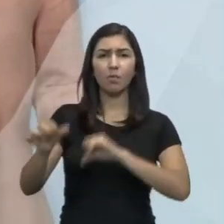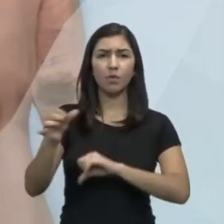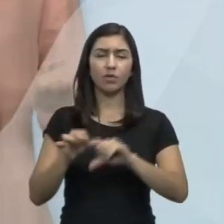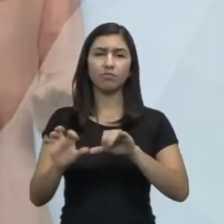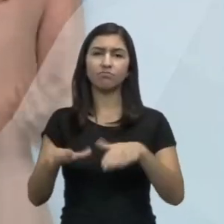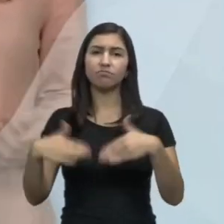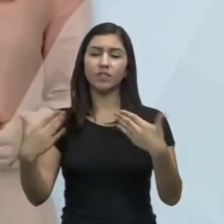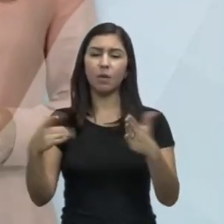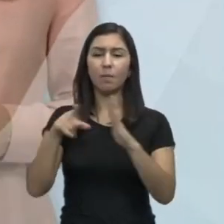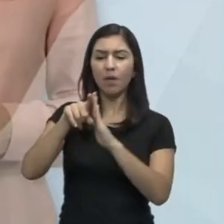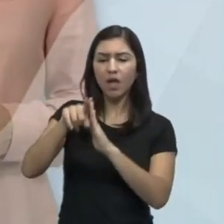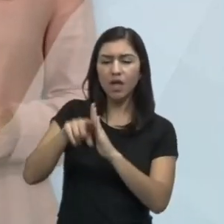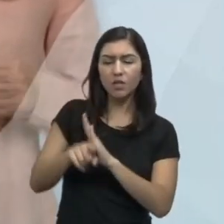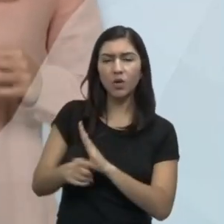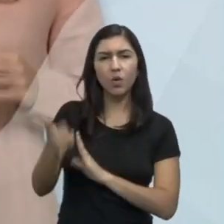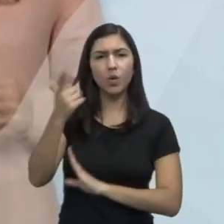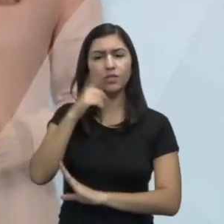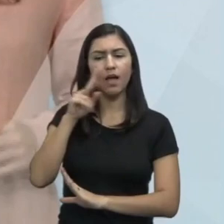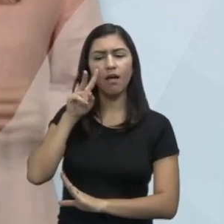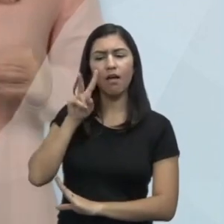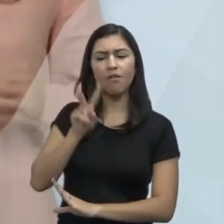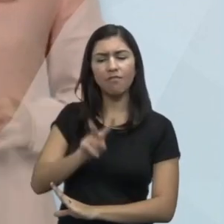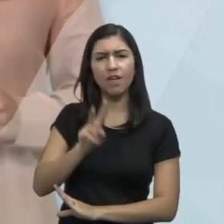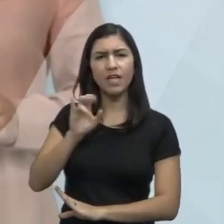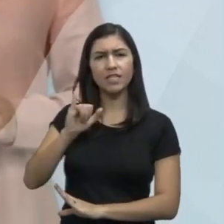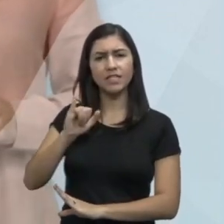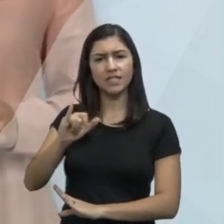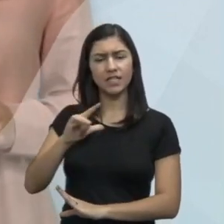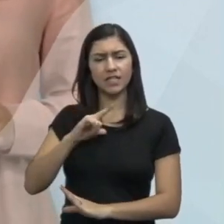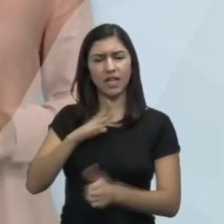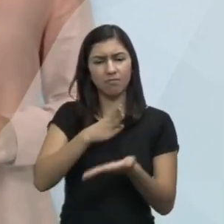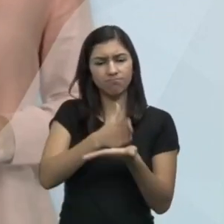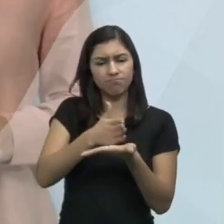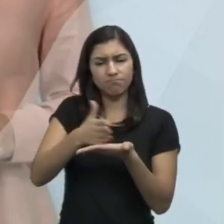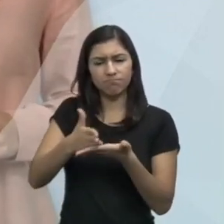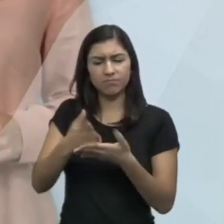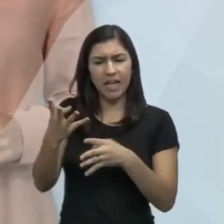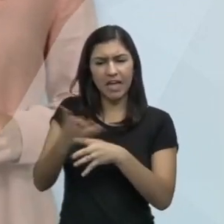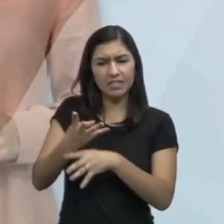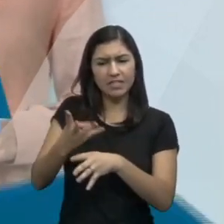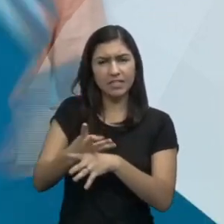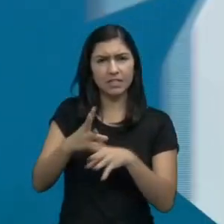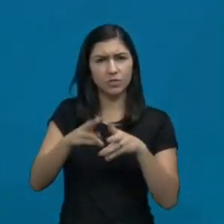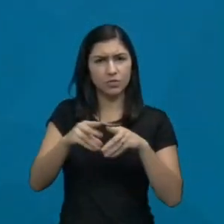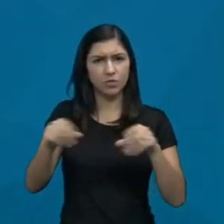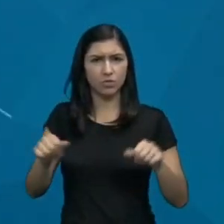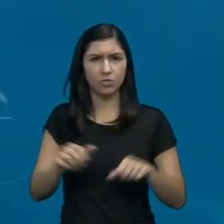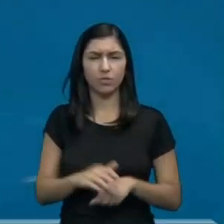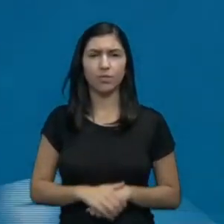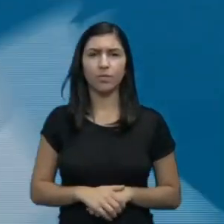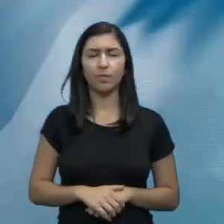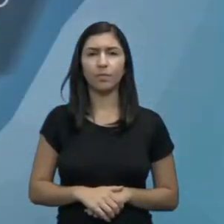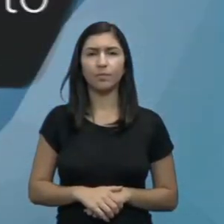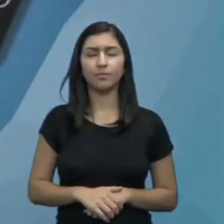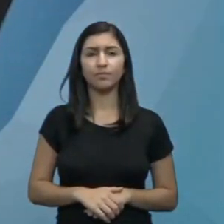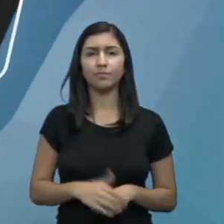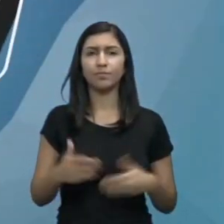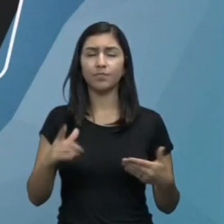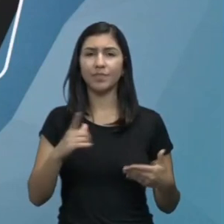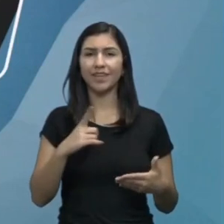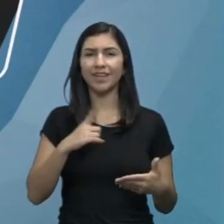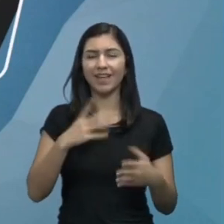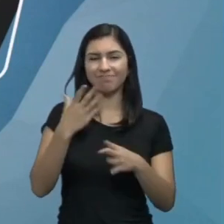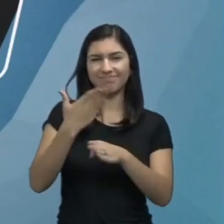isso, os pesquisadores conseguem verificar os parâmetros de resistência dos solos. No ensaio